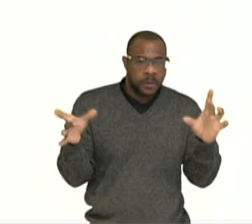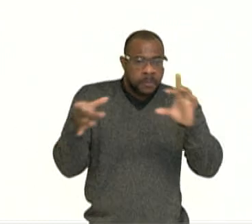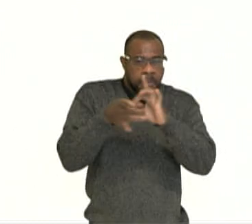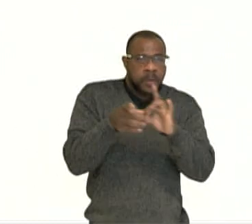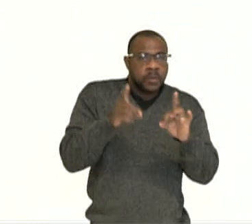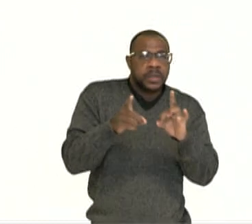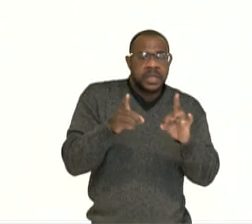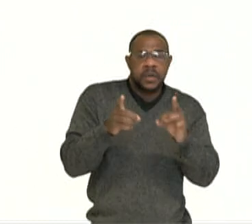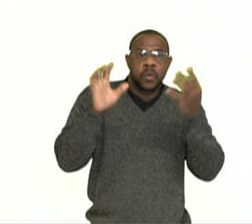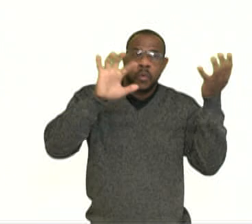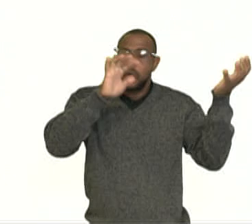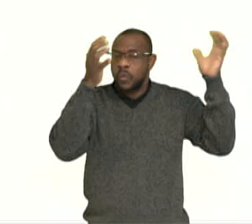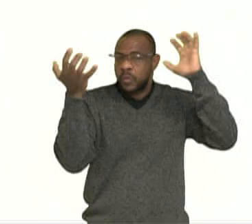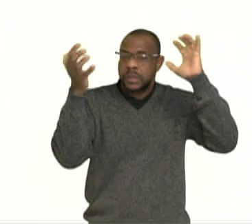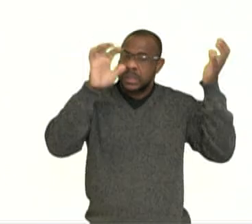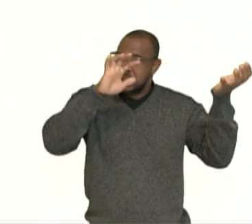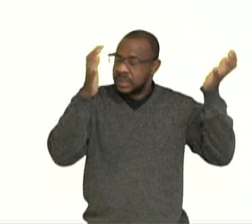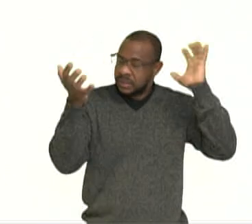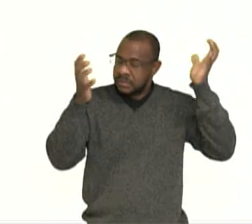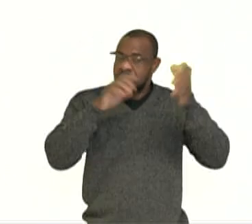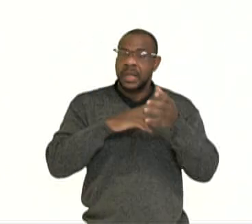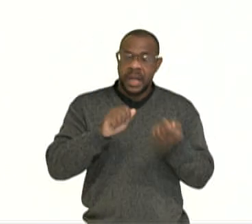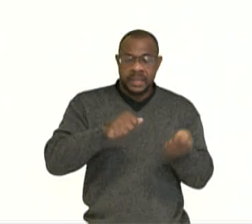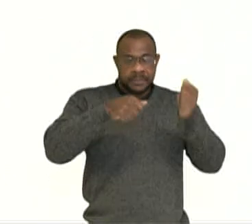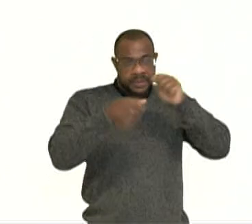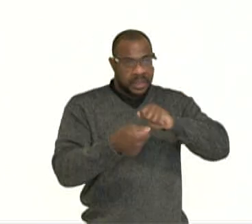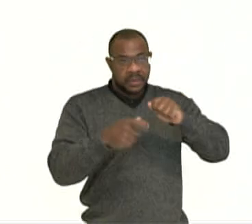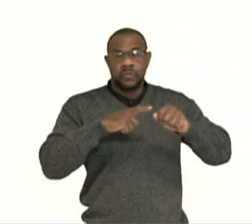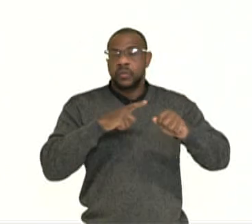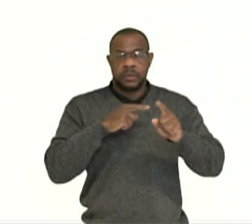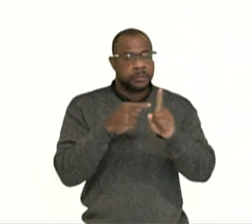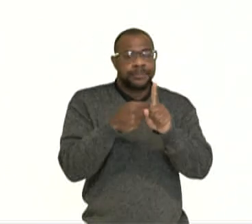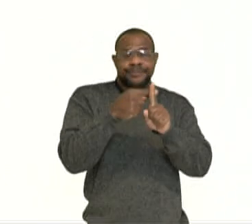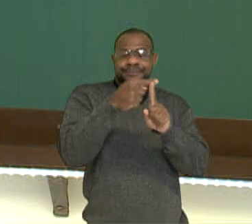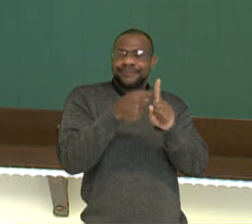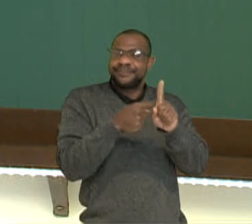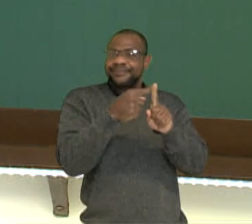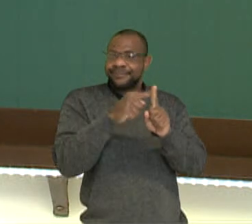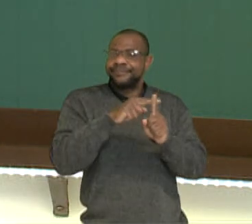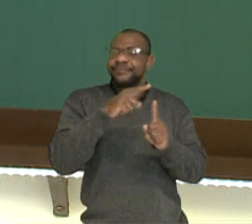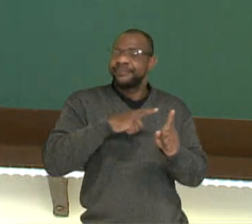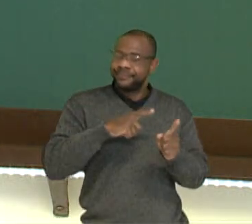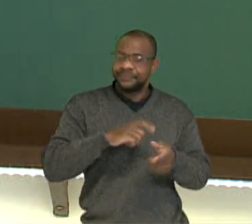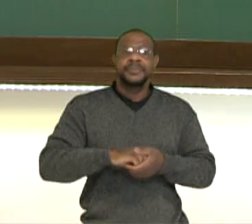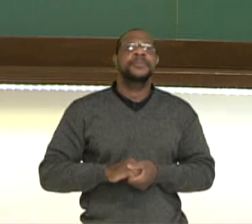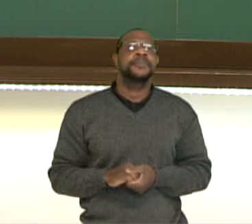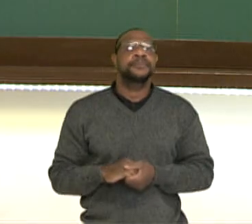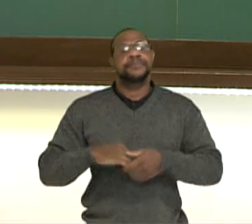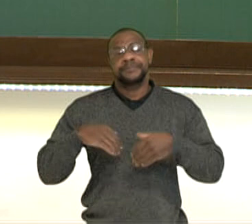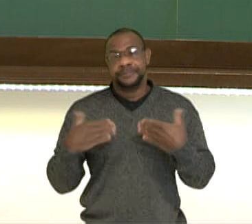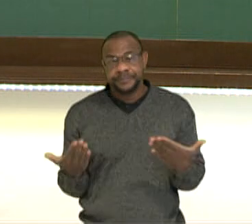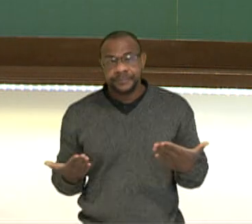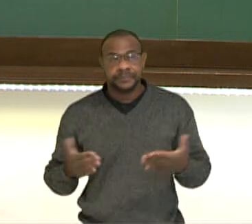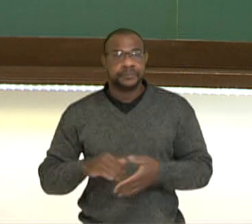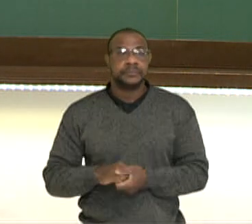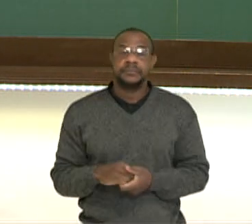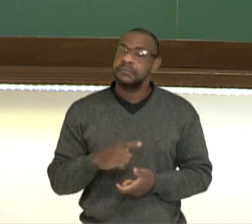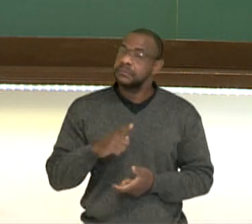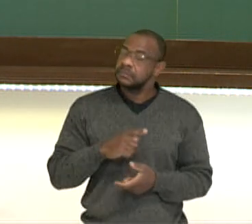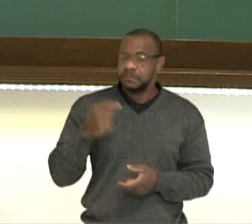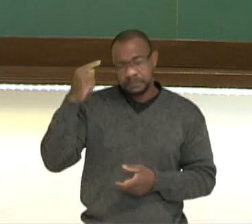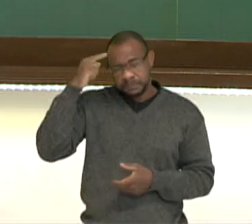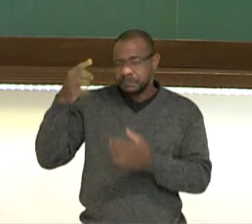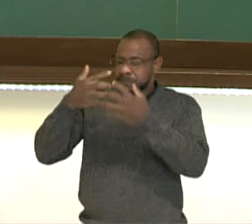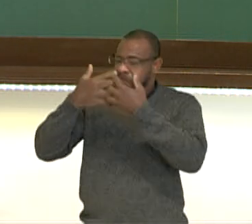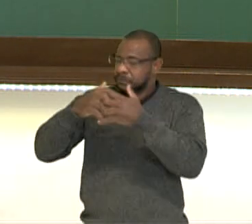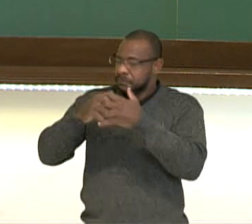vegetação mediterrânea, adaptada a essas condições de temperatura mais elevadas. E a partir dessas reflexões,